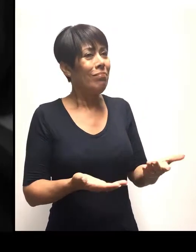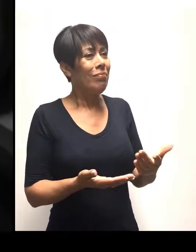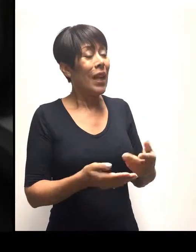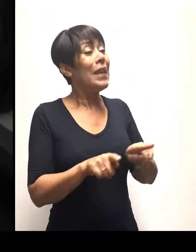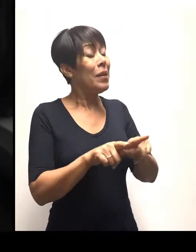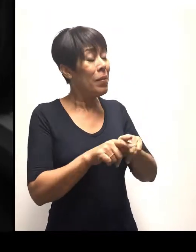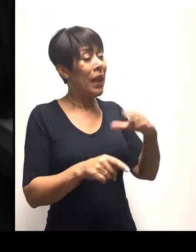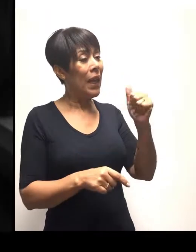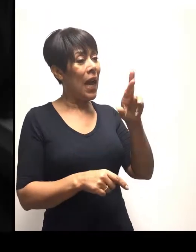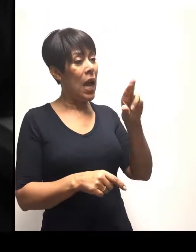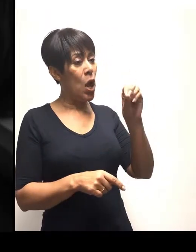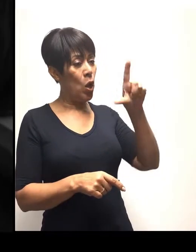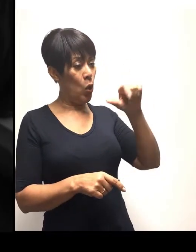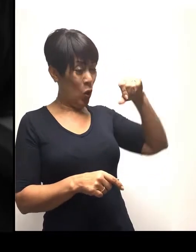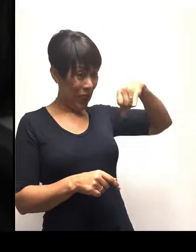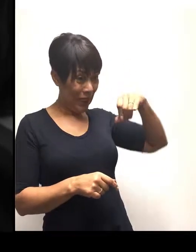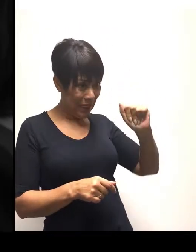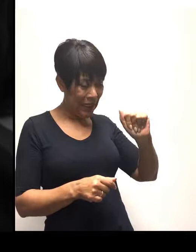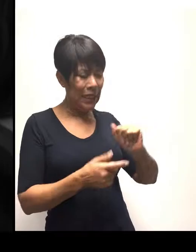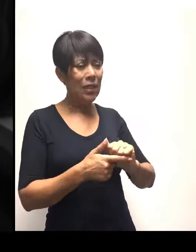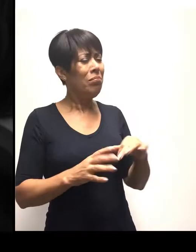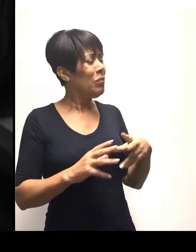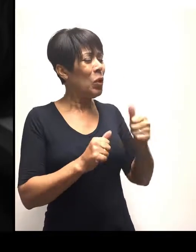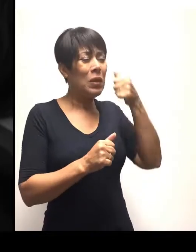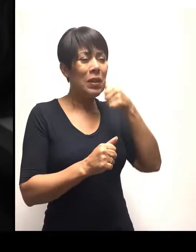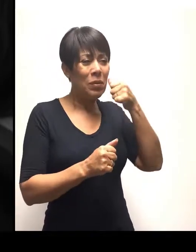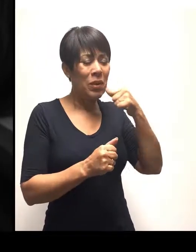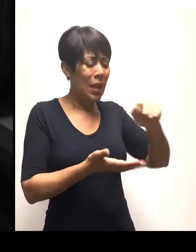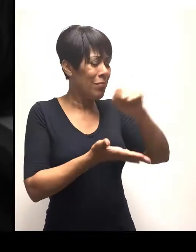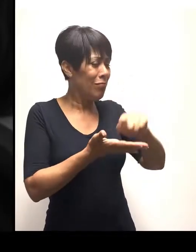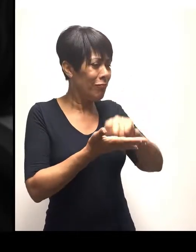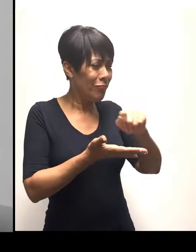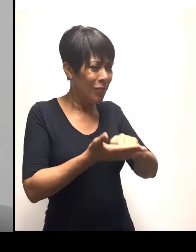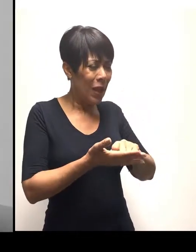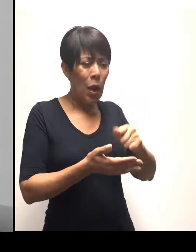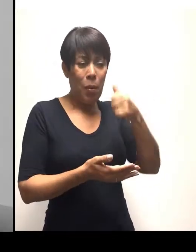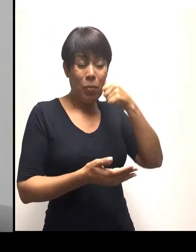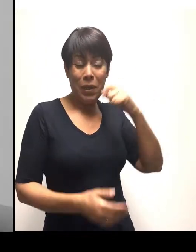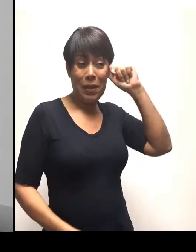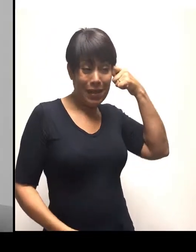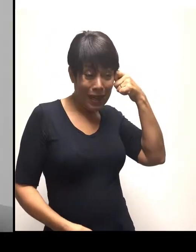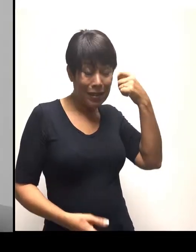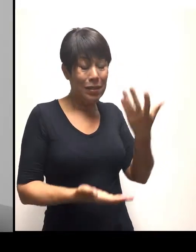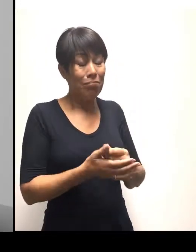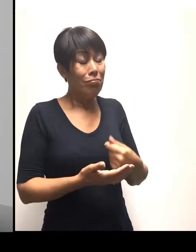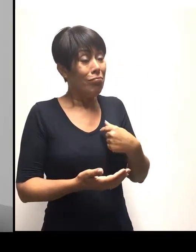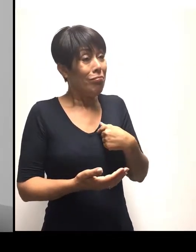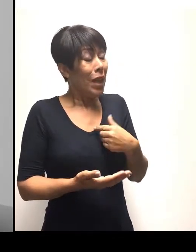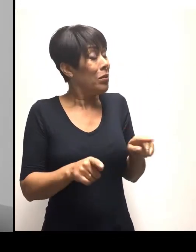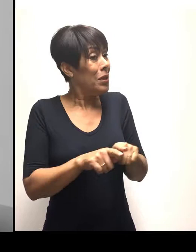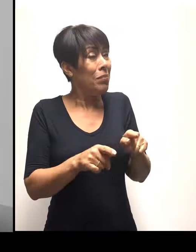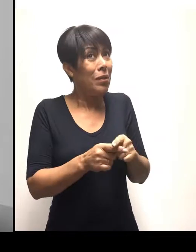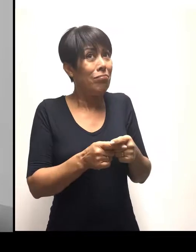na Carolina Maria de Jesus, quer dizer, todas essas autoras negras, eu acho que eu chego no